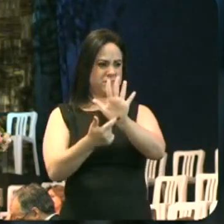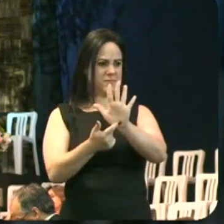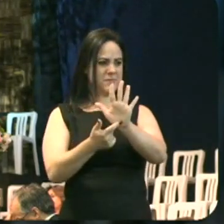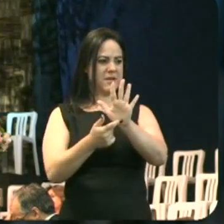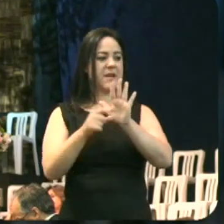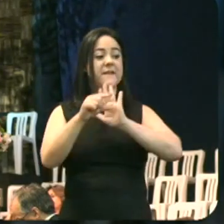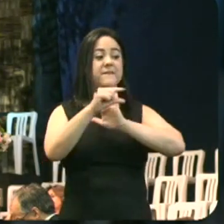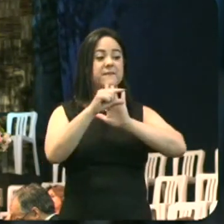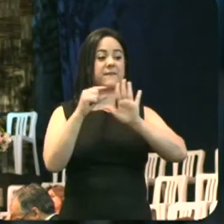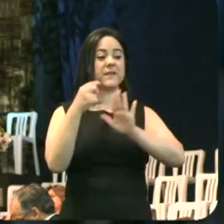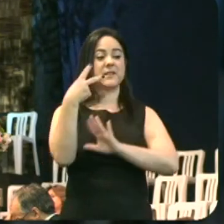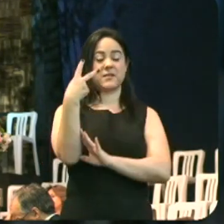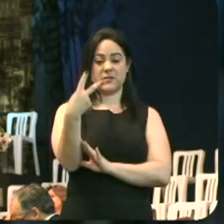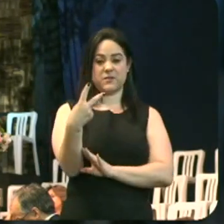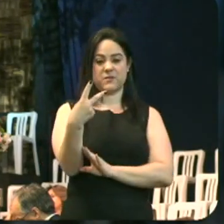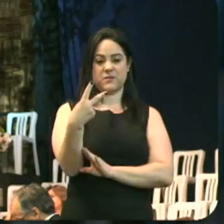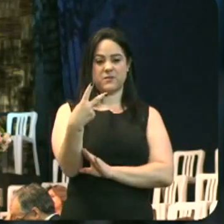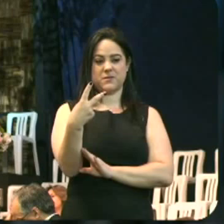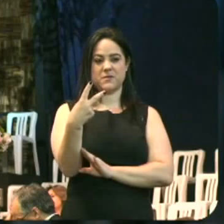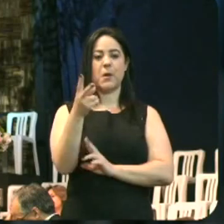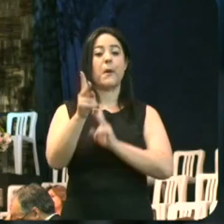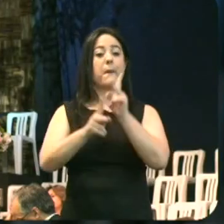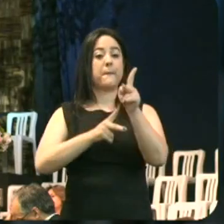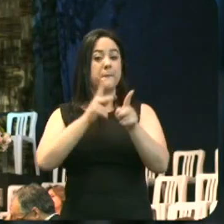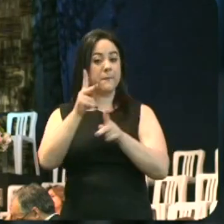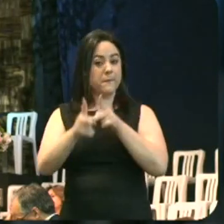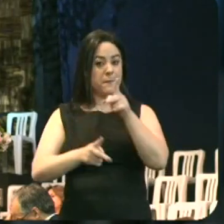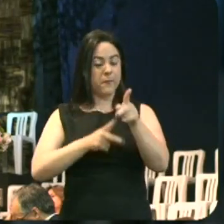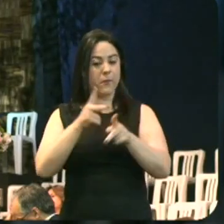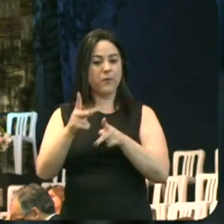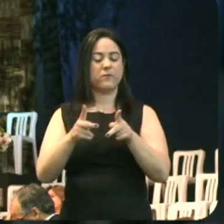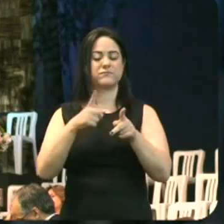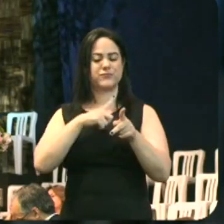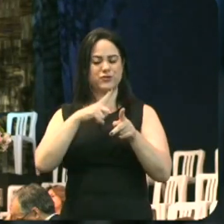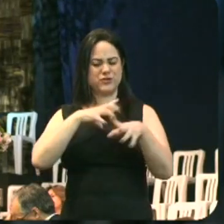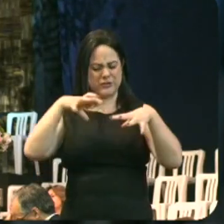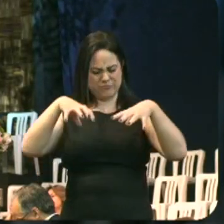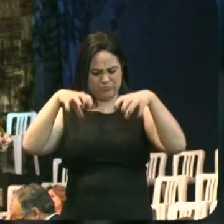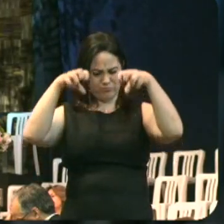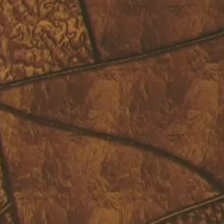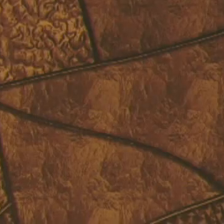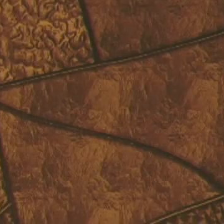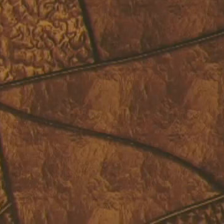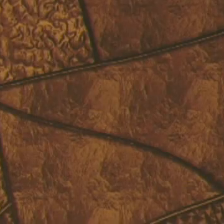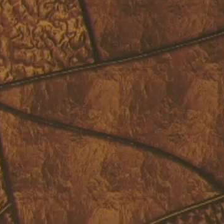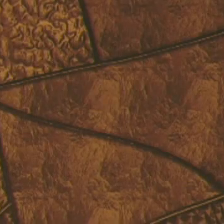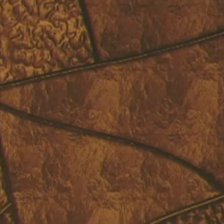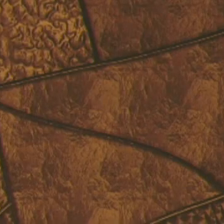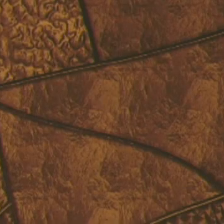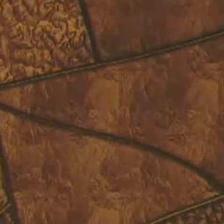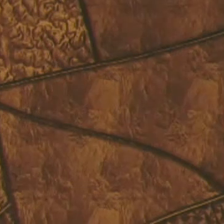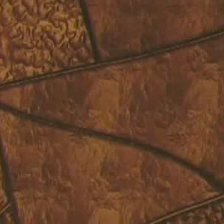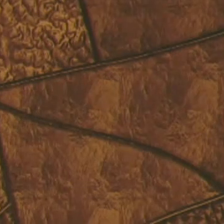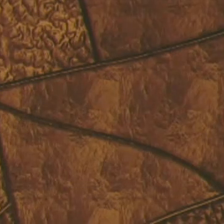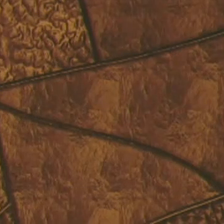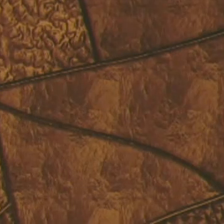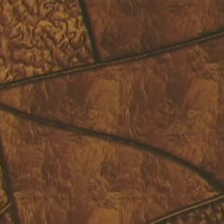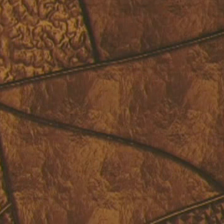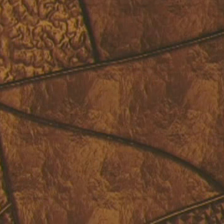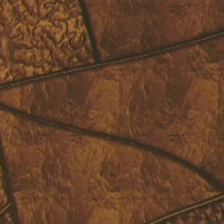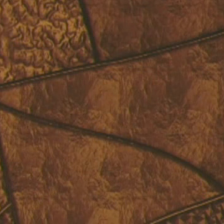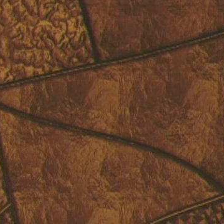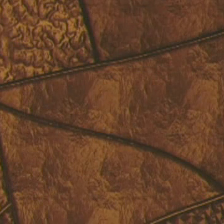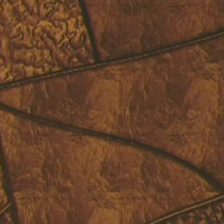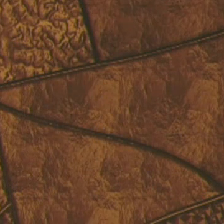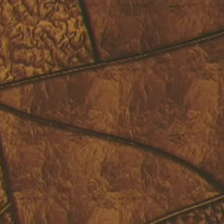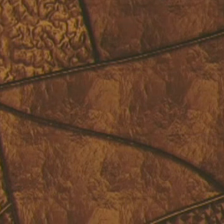versículo 2: o povo que andava na escuridão viu uma forte luz, a luz